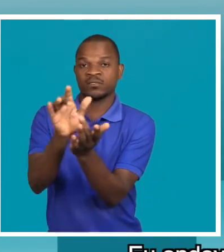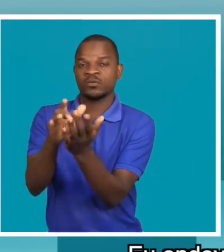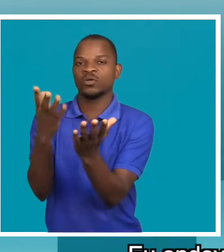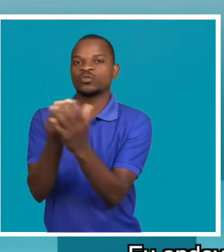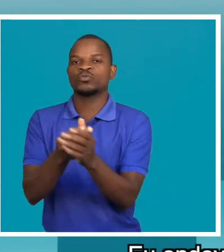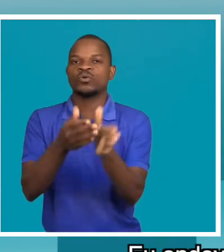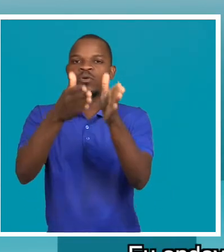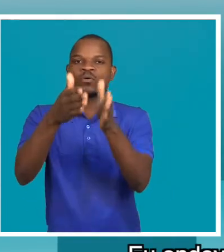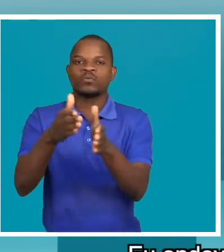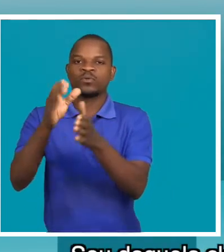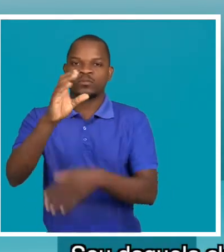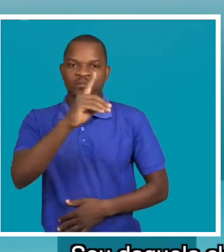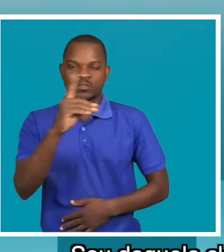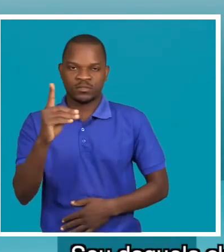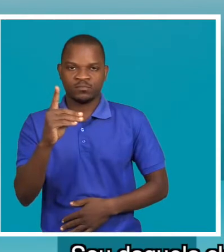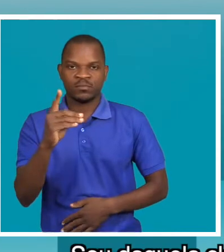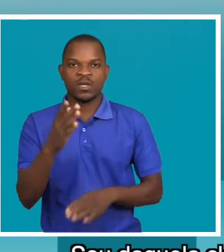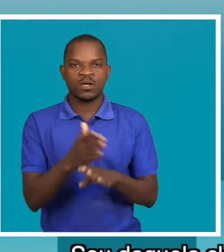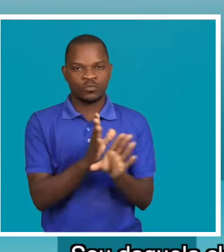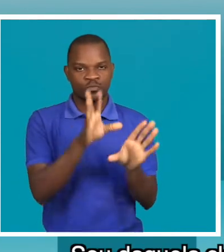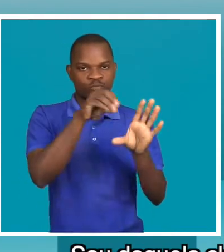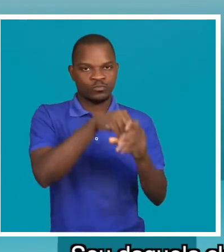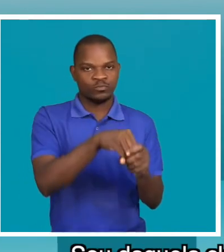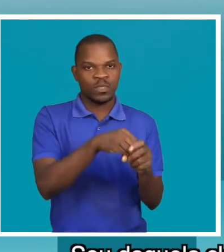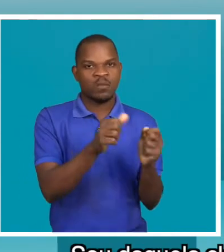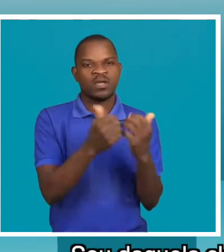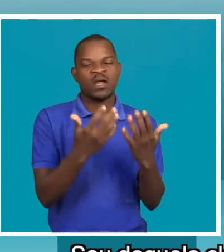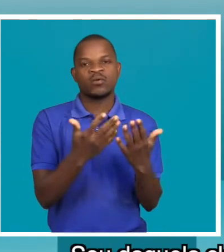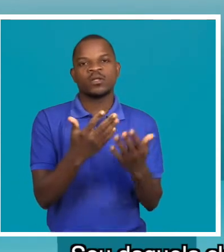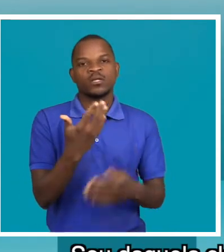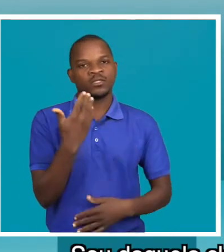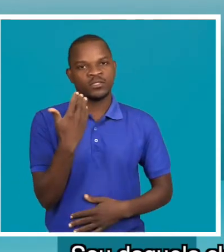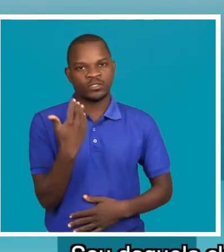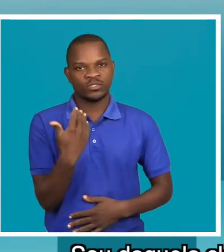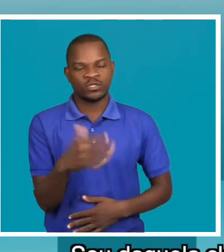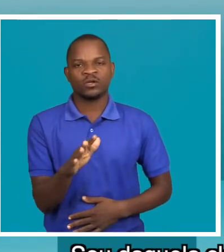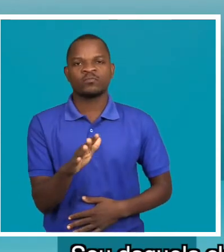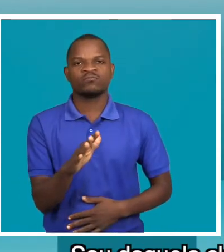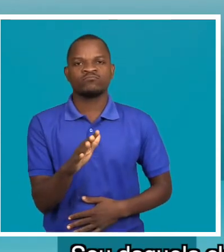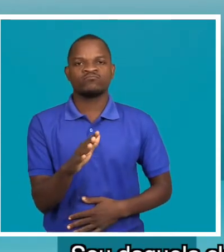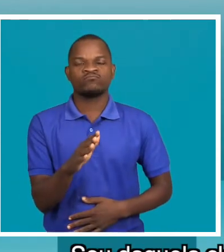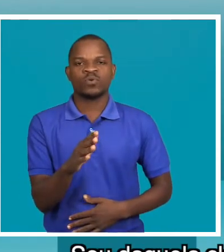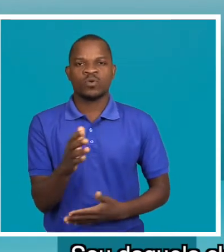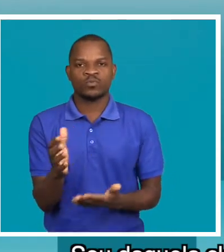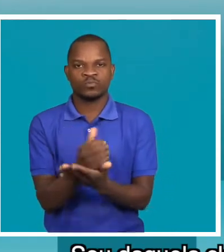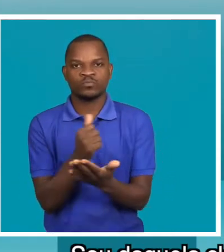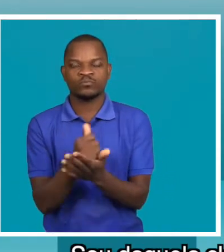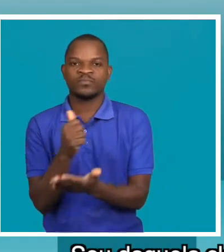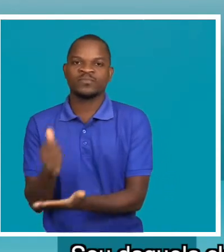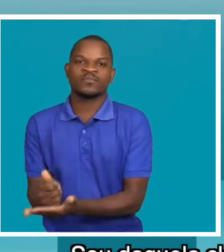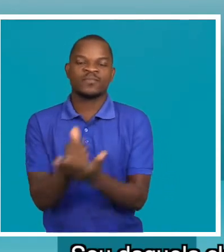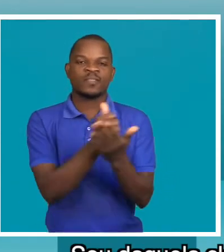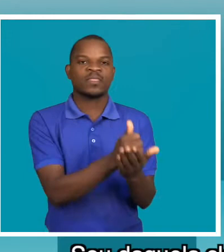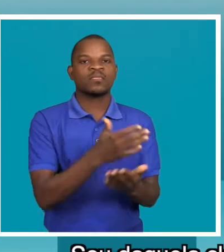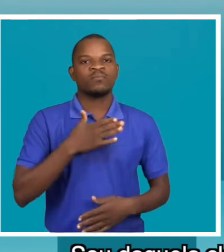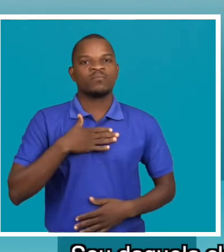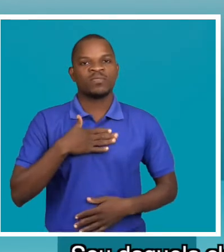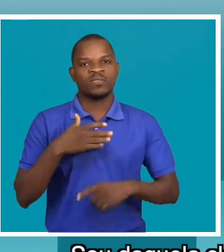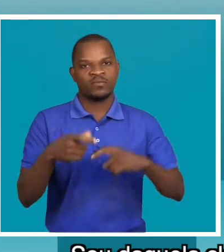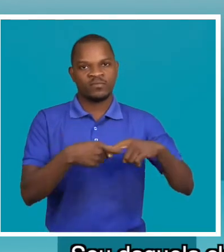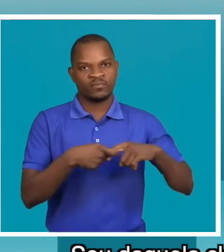outros deficientes. Sim, então sou daquela classe, mas graças a Deus já estou nesta altura. Consigo também sustentar a minha